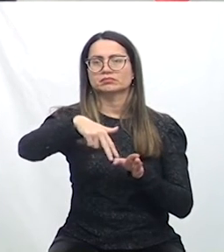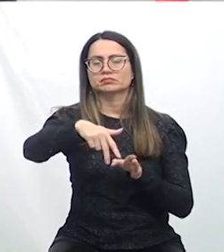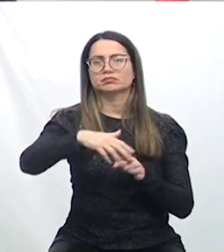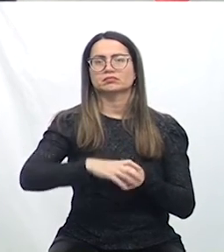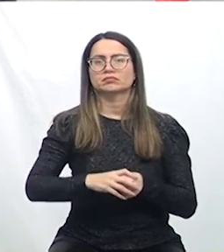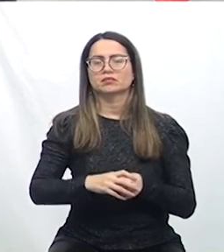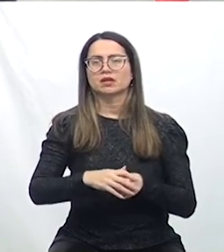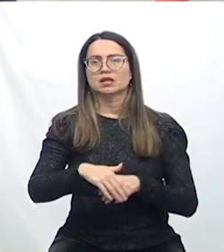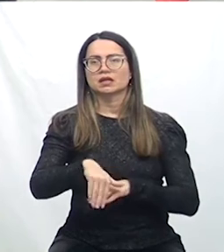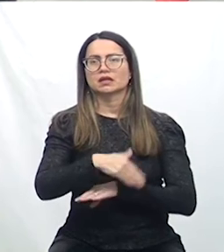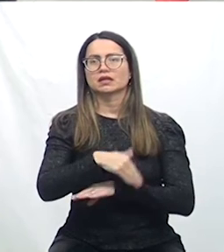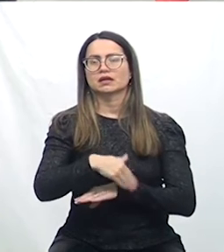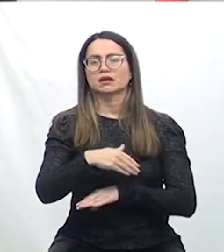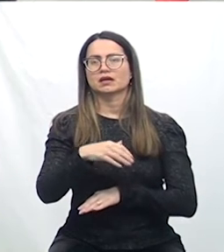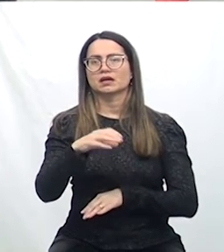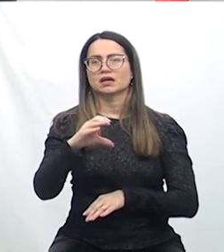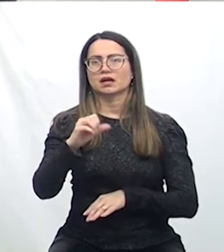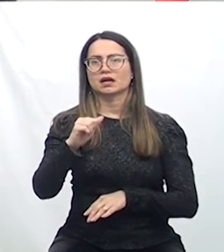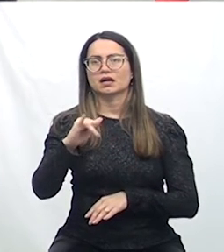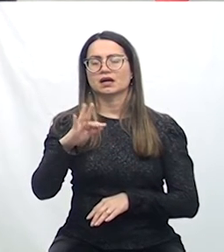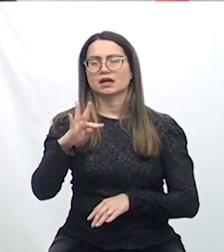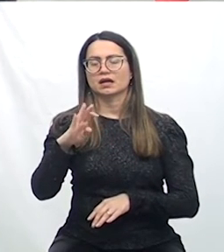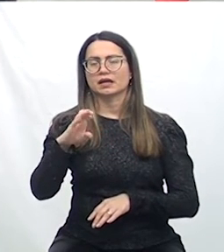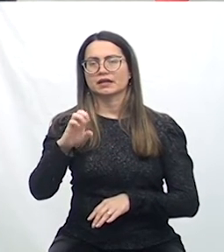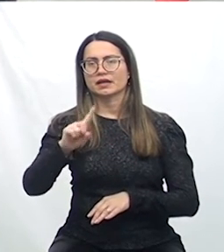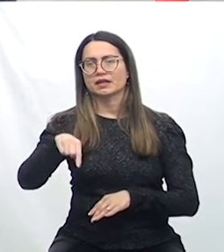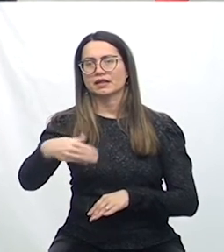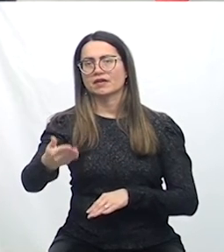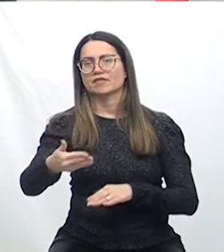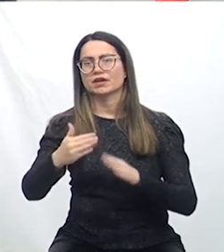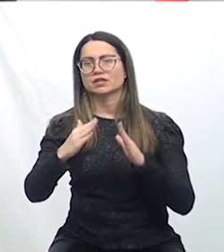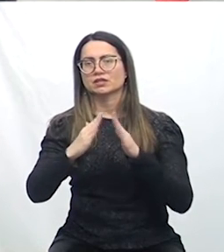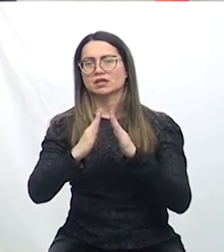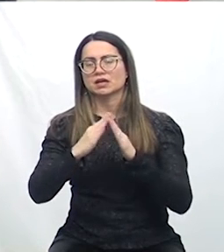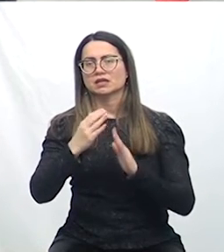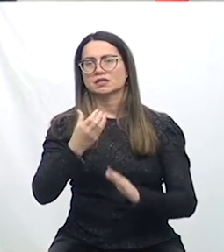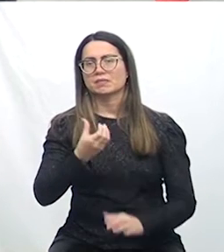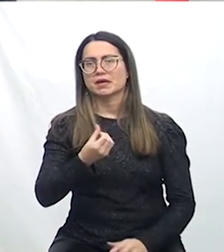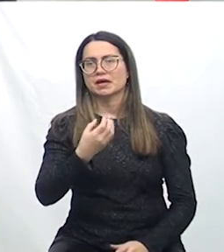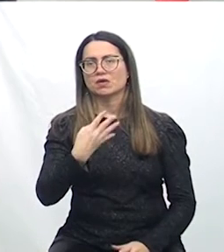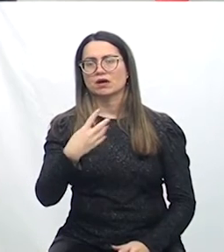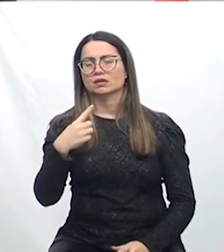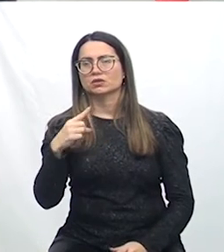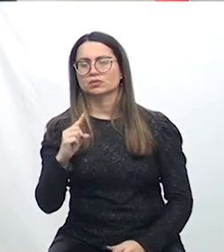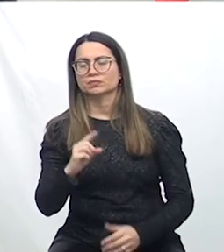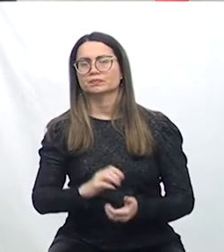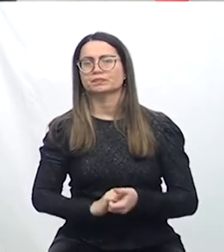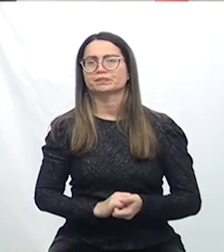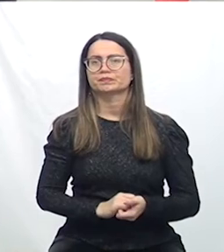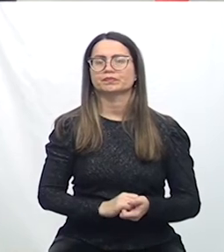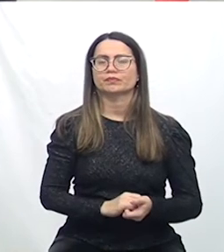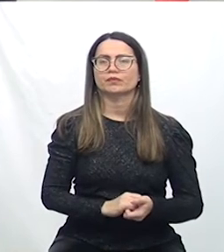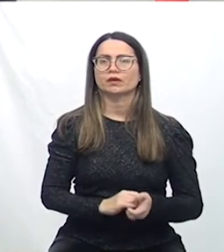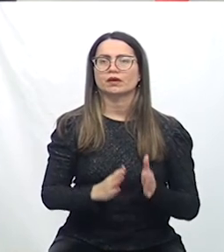Avenida Caeté, de frente ao número 641, bairro Mineira Nova.